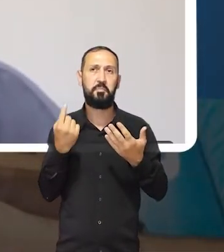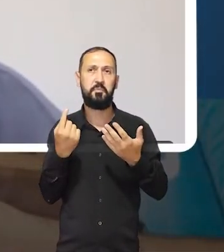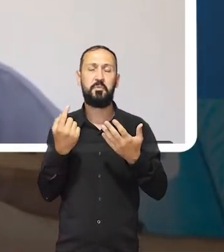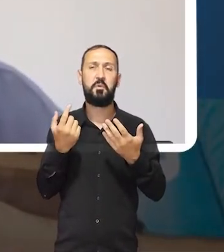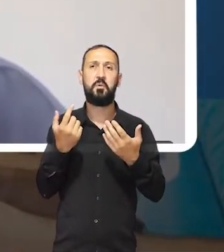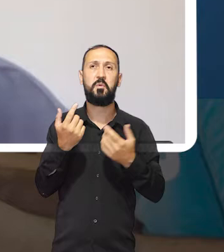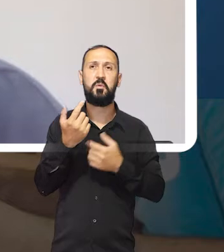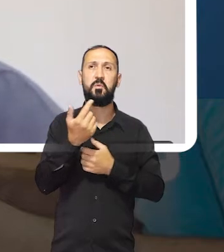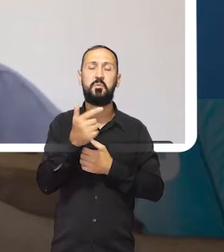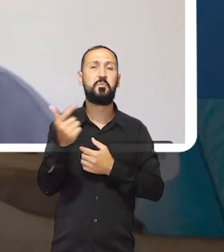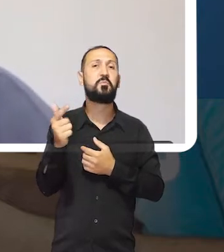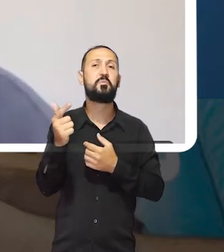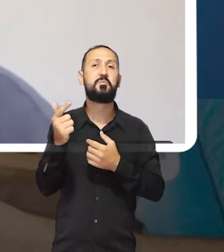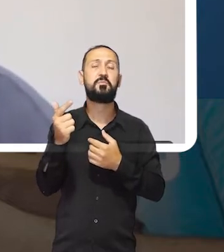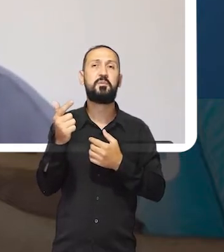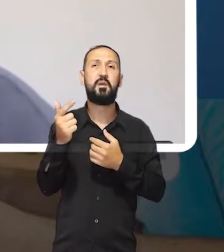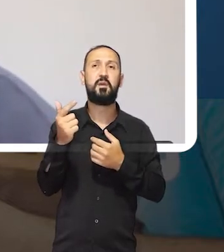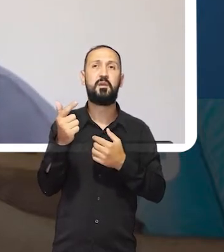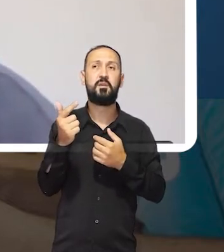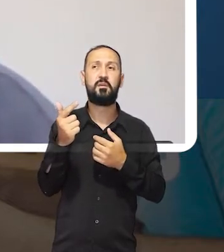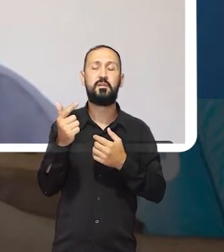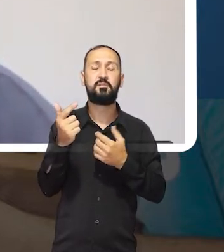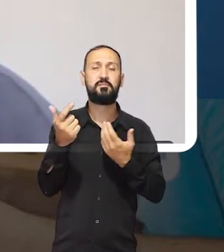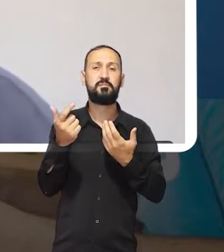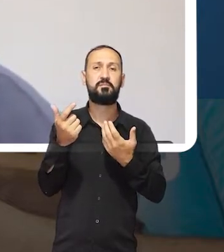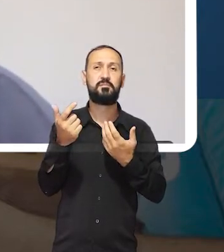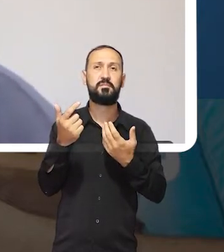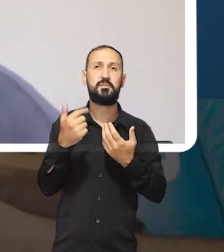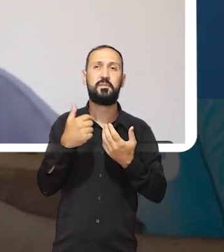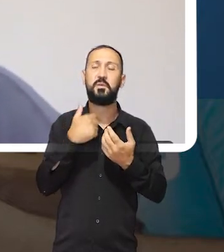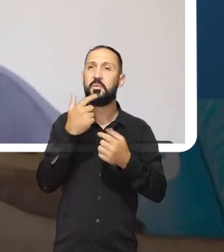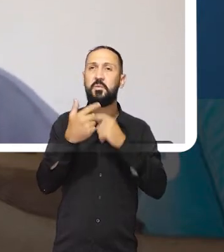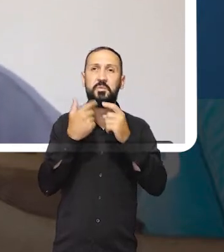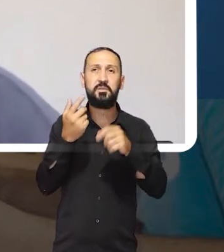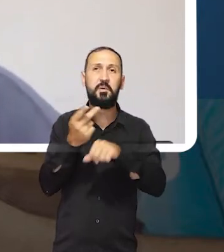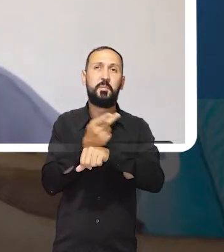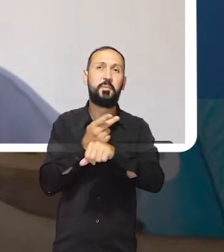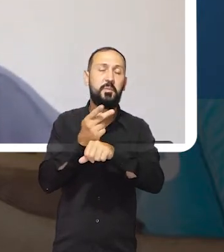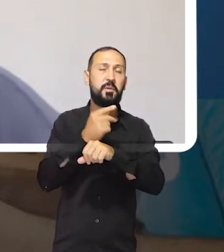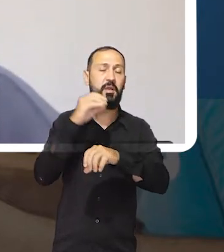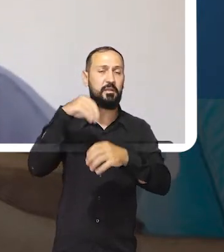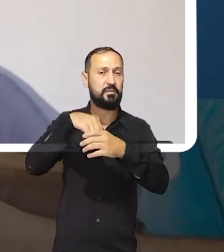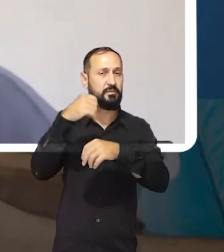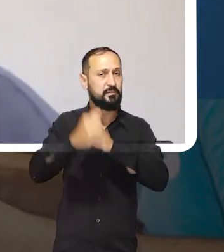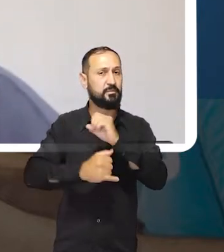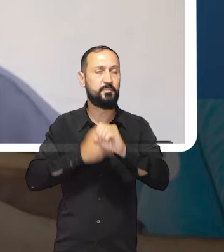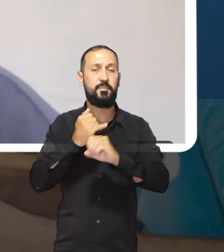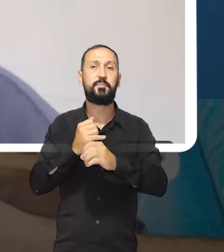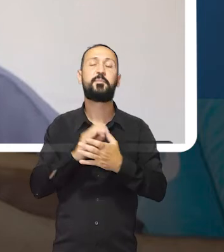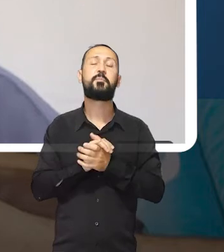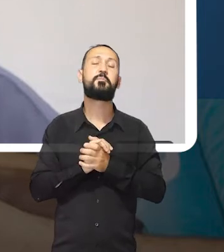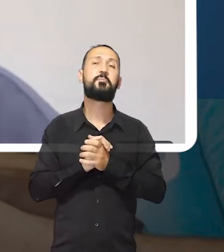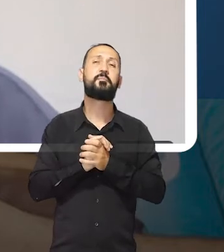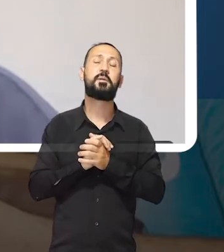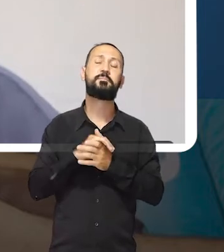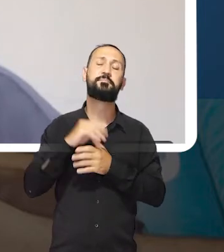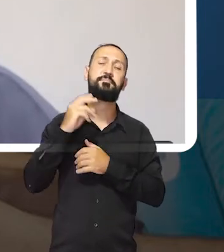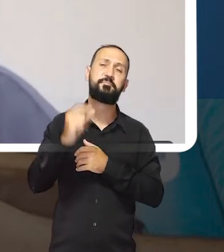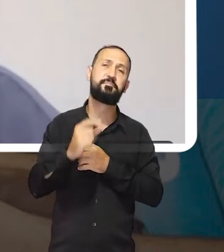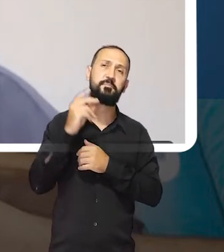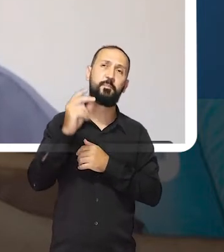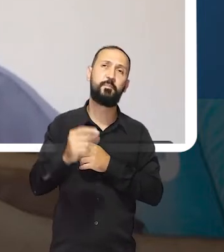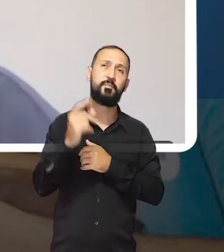ou não tenham currículo suficiente para que eu possa alcançá-las pela internet, né?